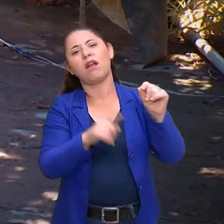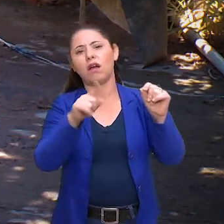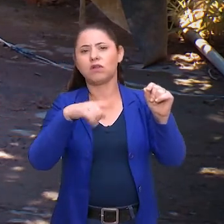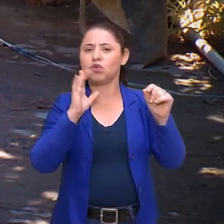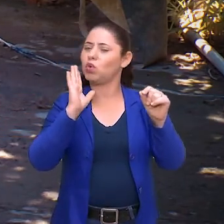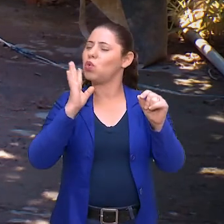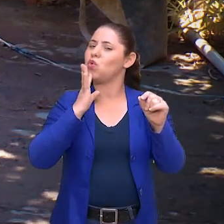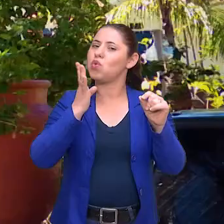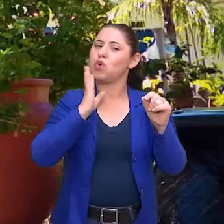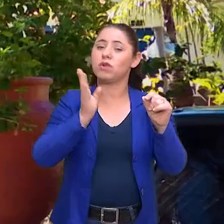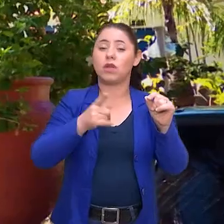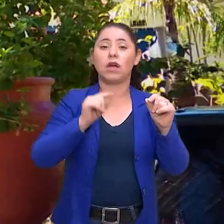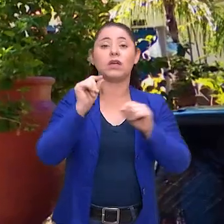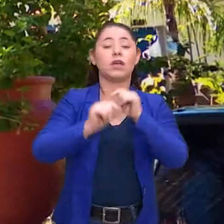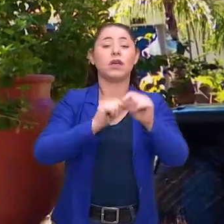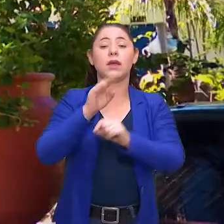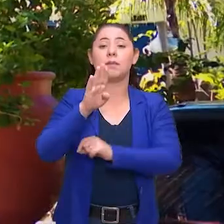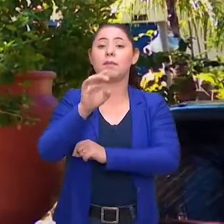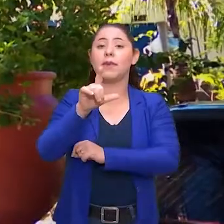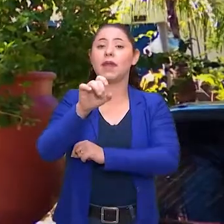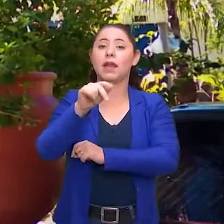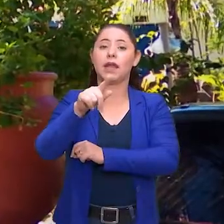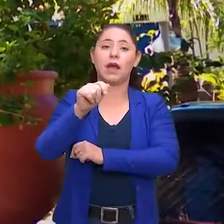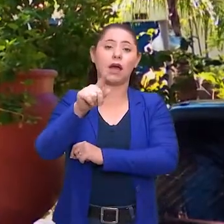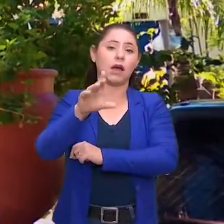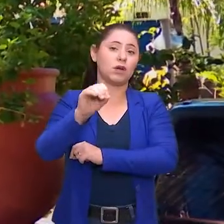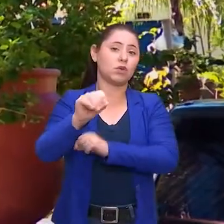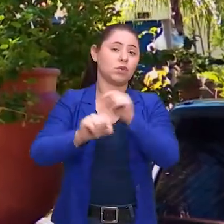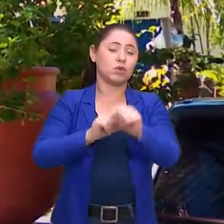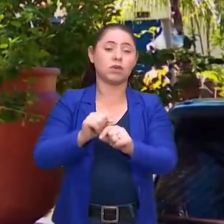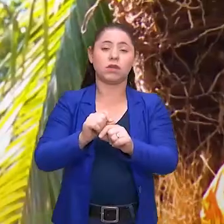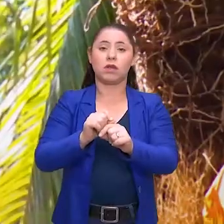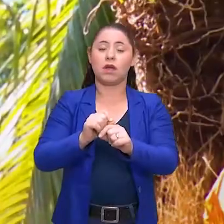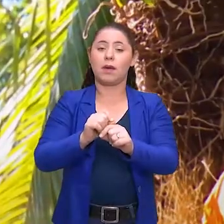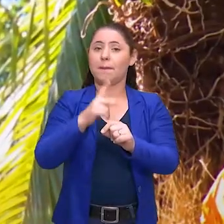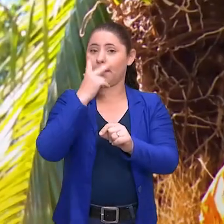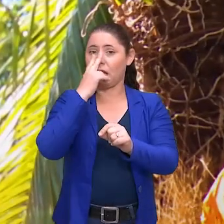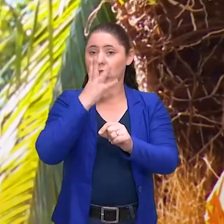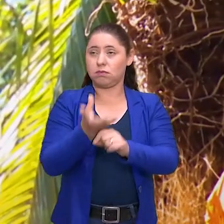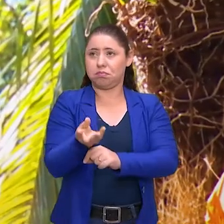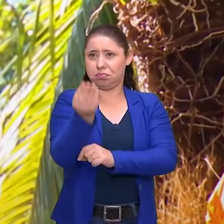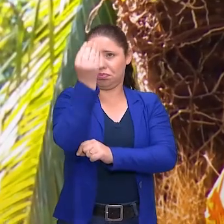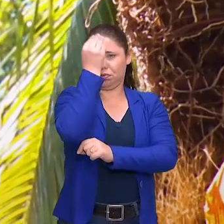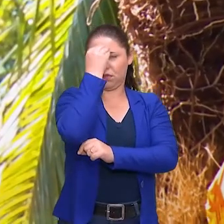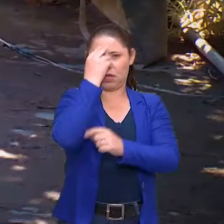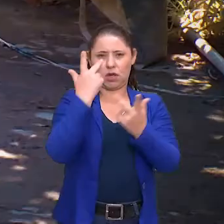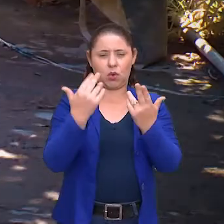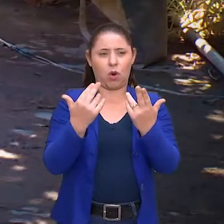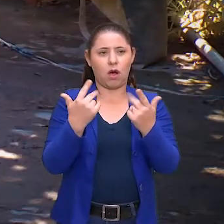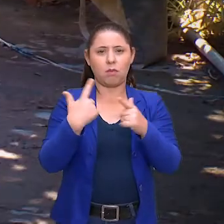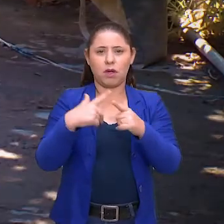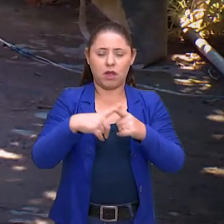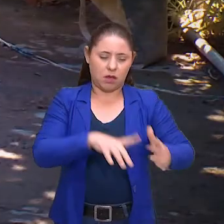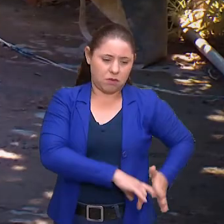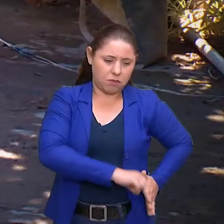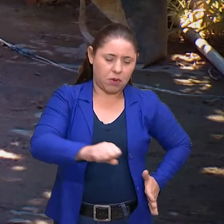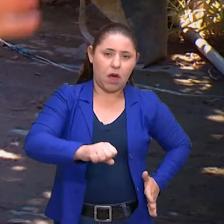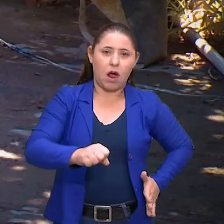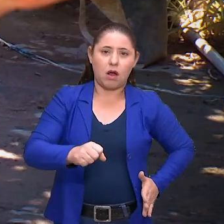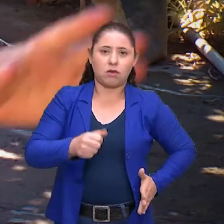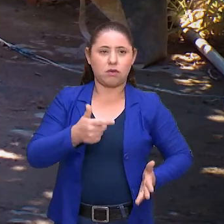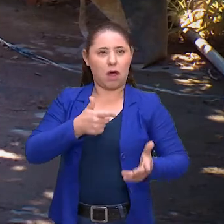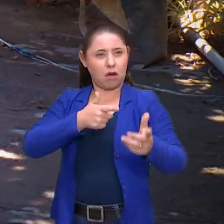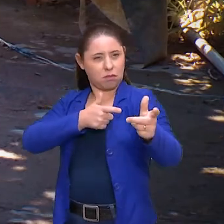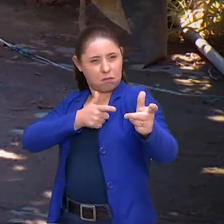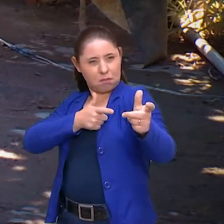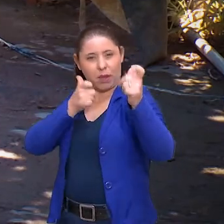está lá na entrada, já todo mundo sabe quem é o Biliagro, está entendendo? Automaticamente aquilo ficou, porque tem uma espingarda, tem uma espada, tem não